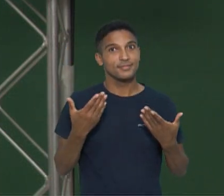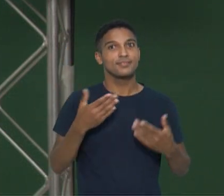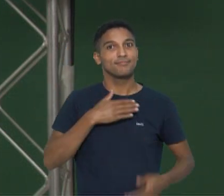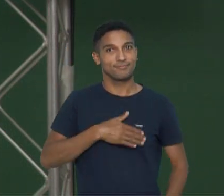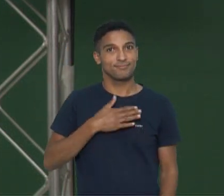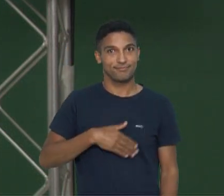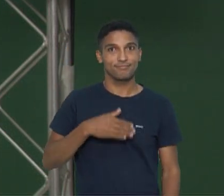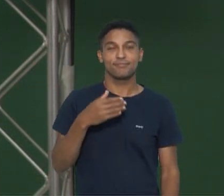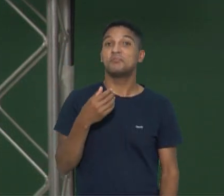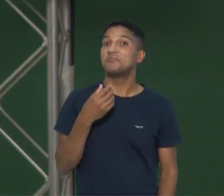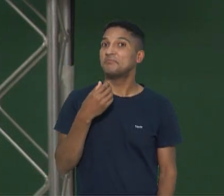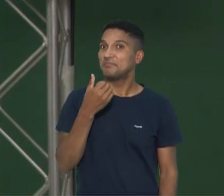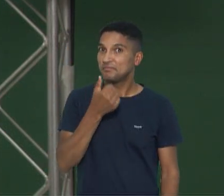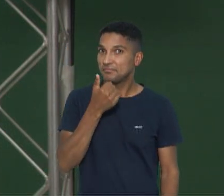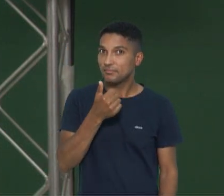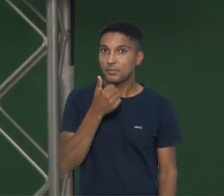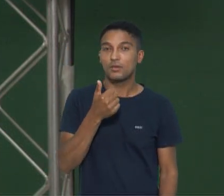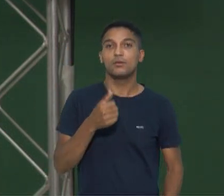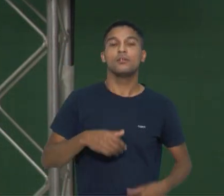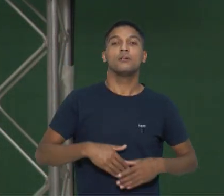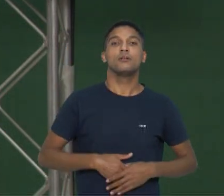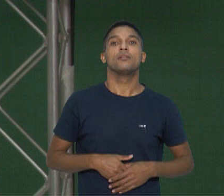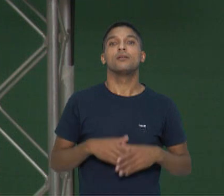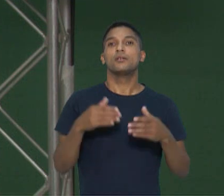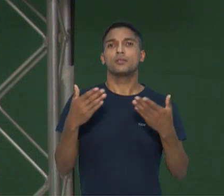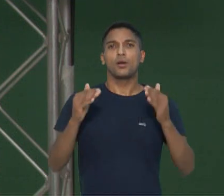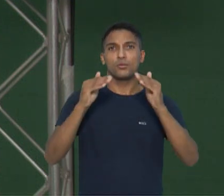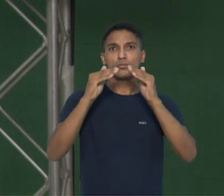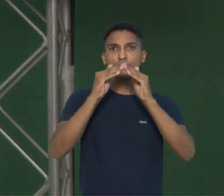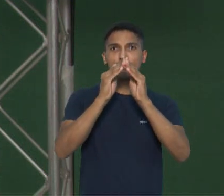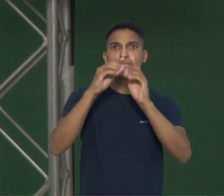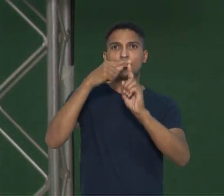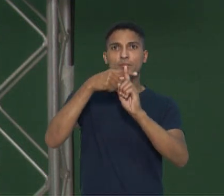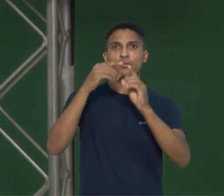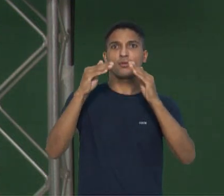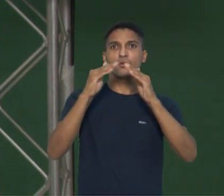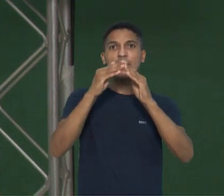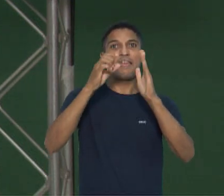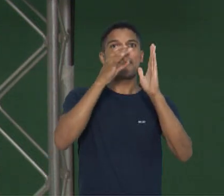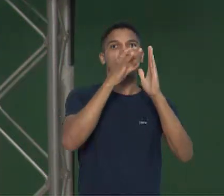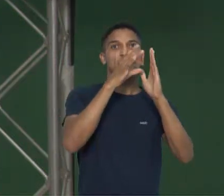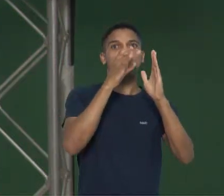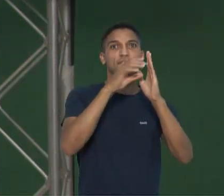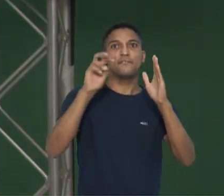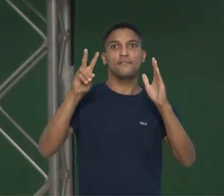só deixa eu relembrar vocês que a entrada da luz solar lá